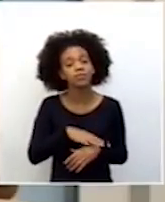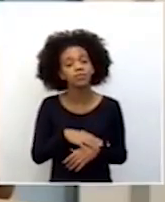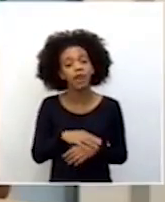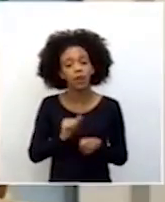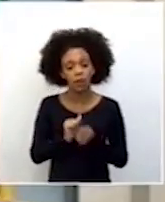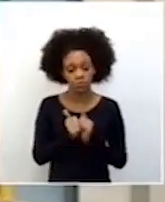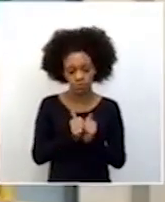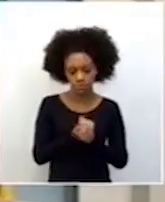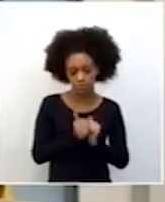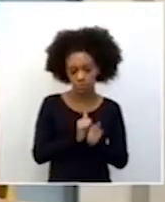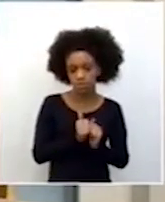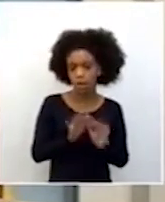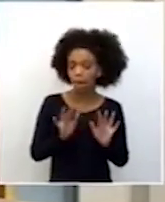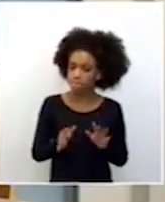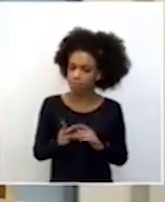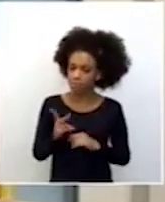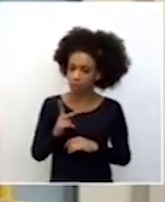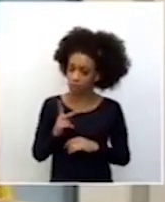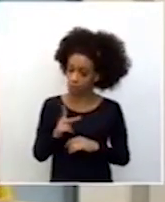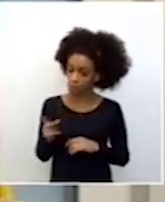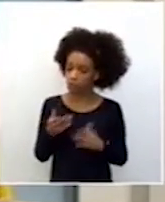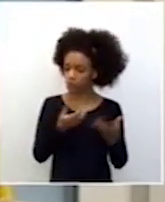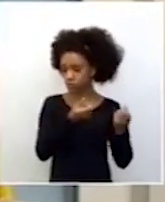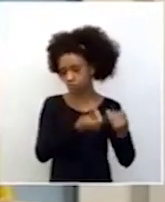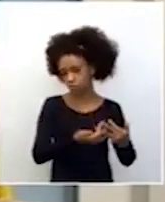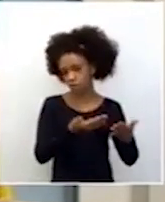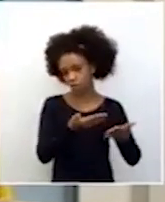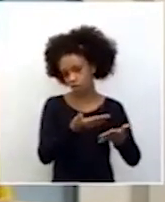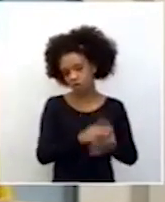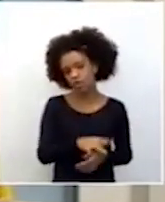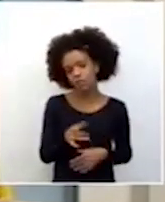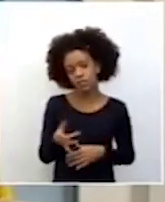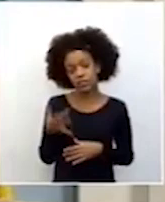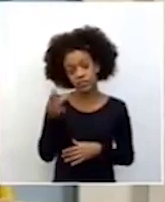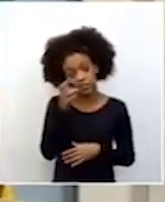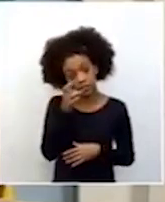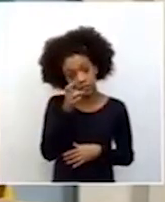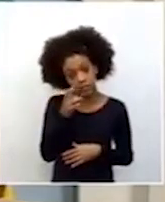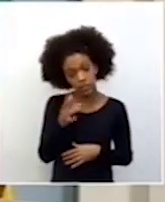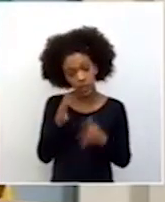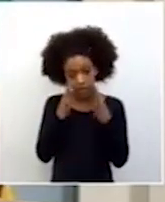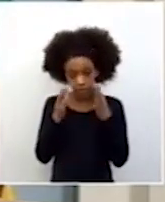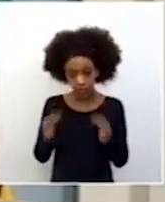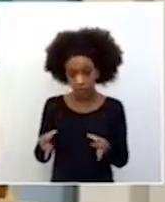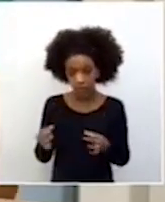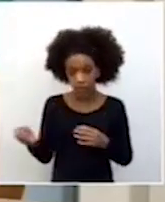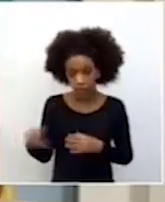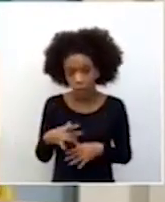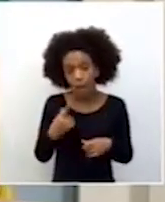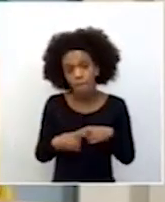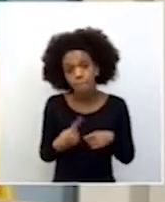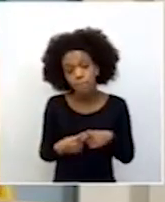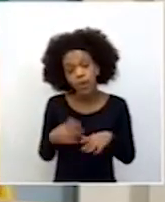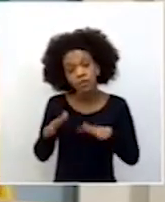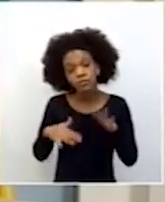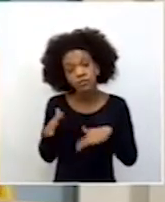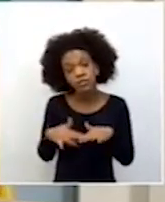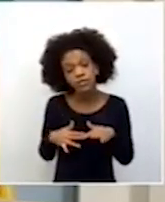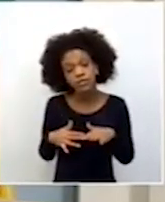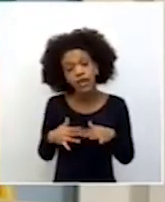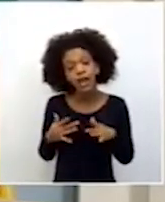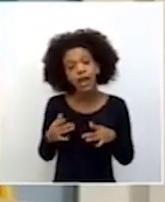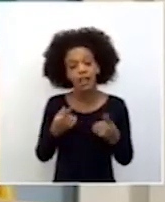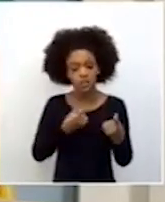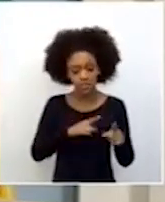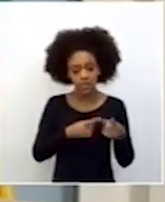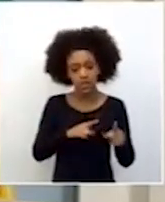interpretação delas, mas como o professor disse agora, vocês têm que estar sempre antenados na atualidades, porque a charge advém dessa